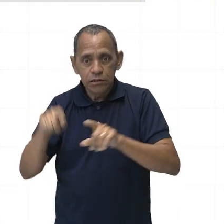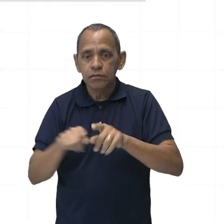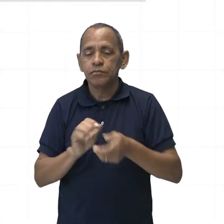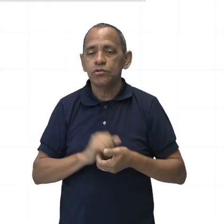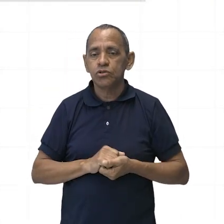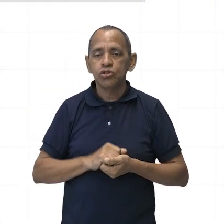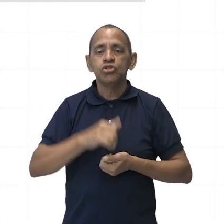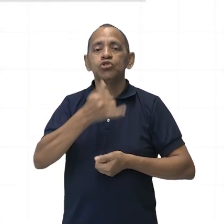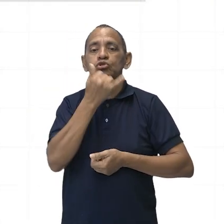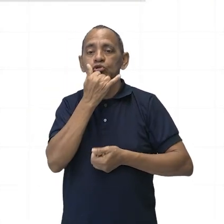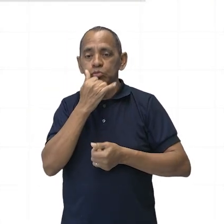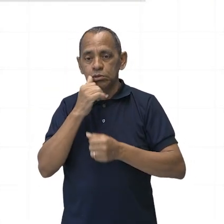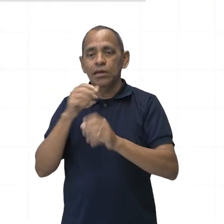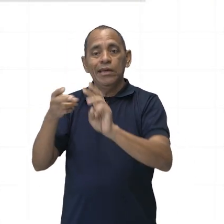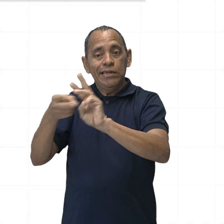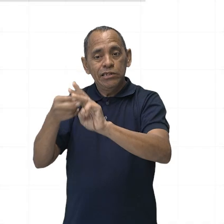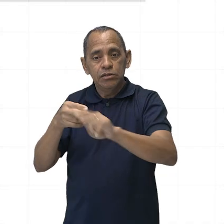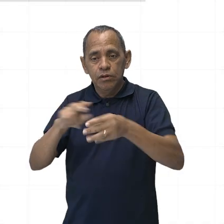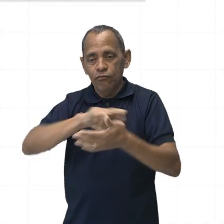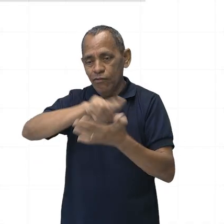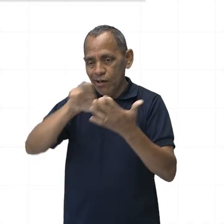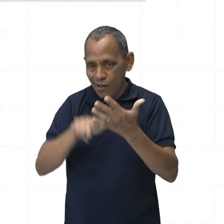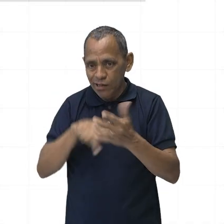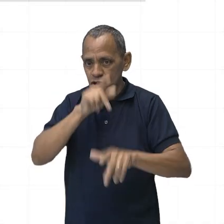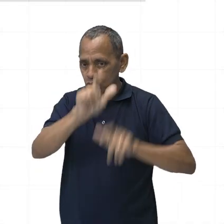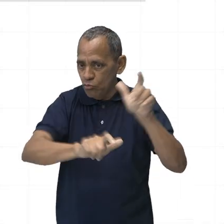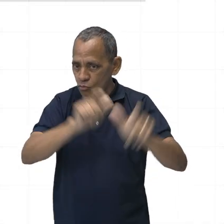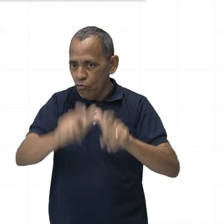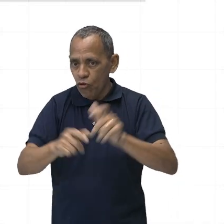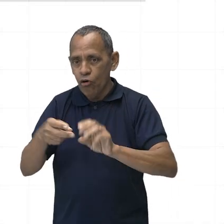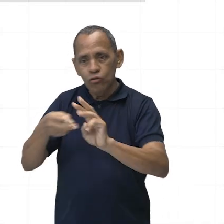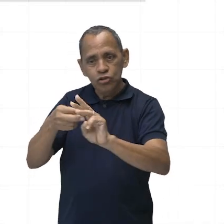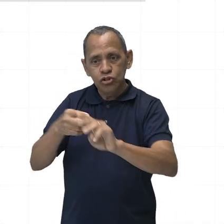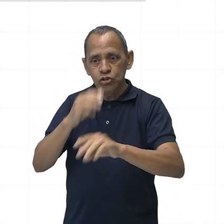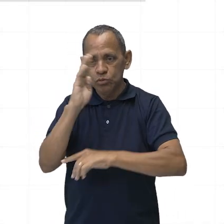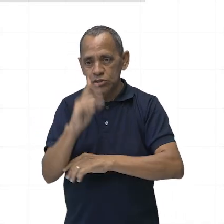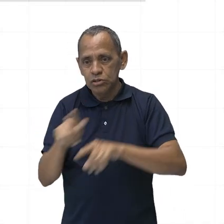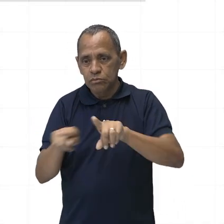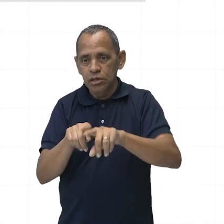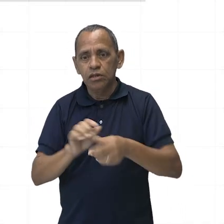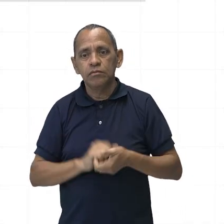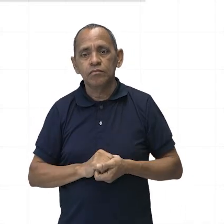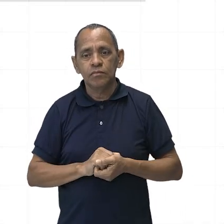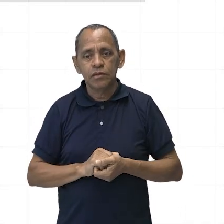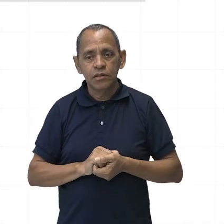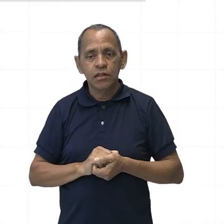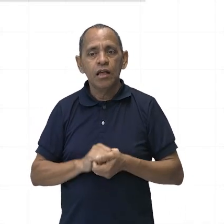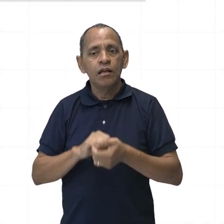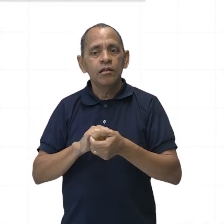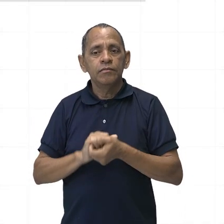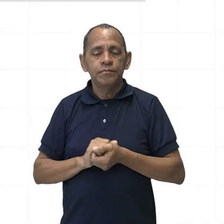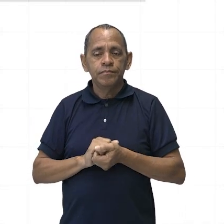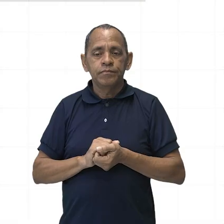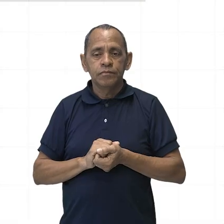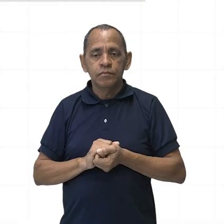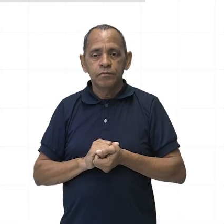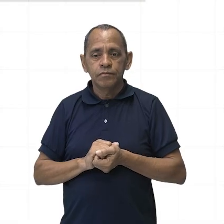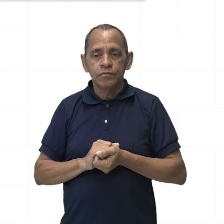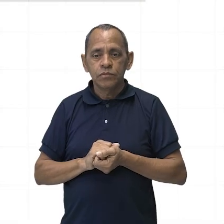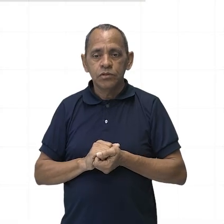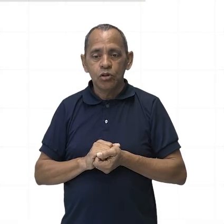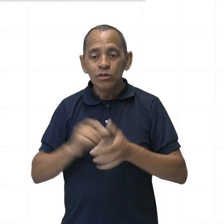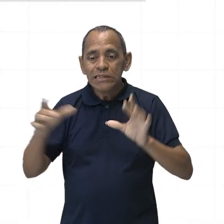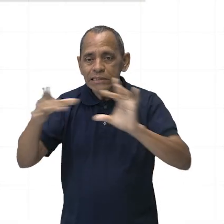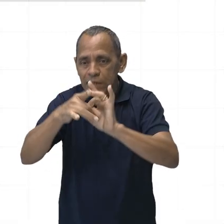As diferentes religiões dos diversos povos indígenas no Brasil estão profundamente ligadas com a vida